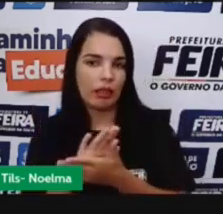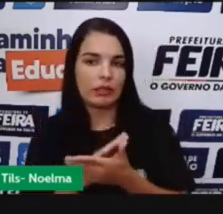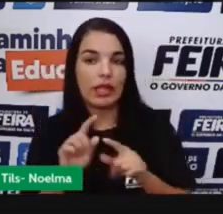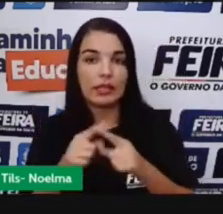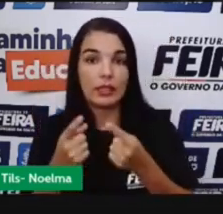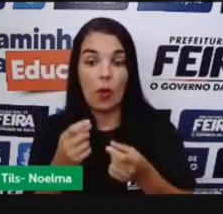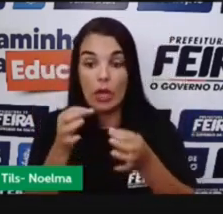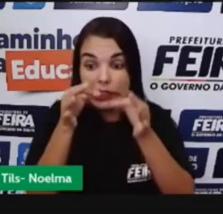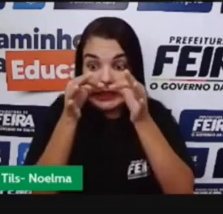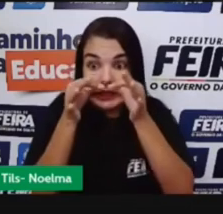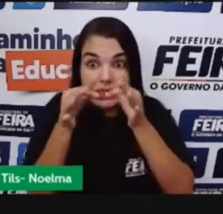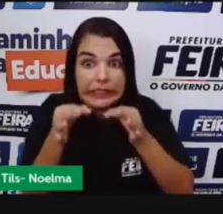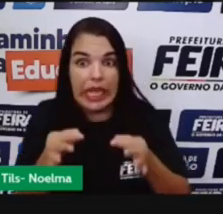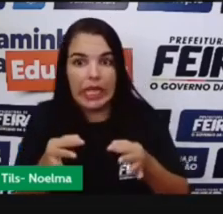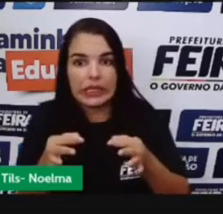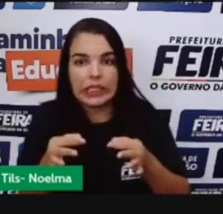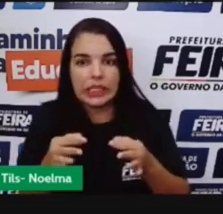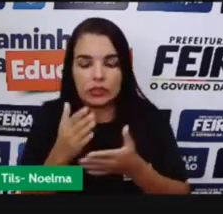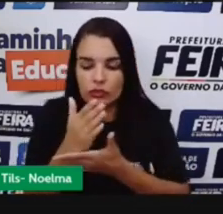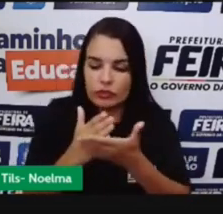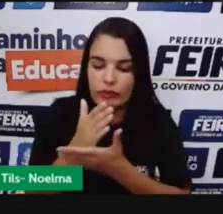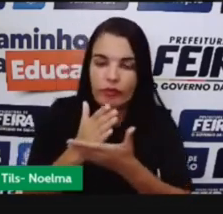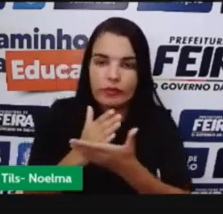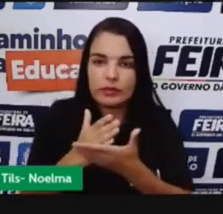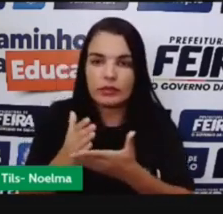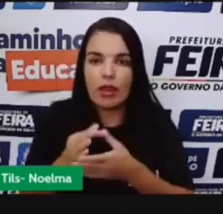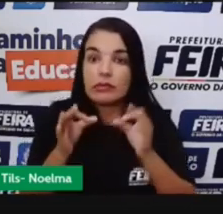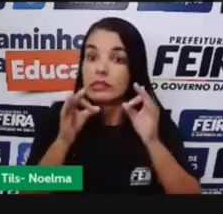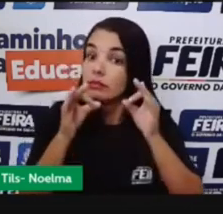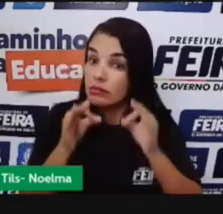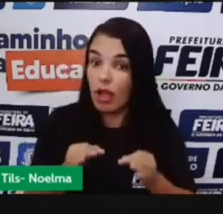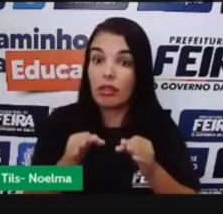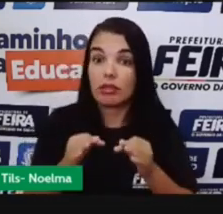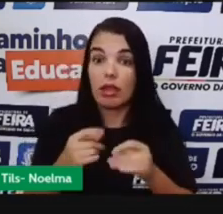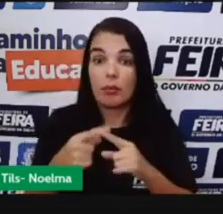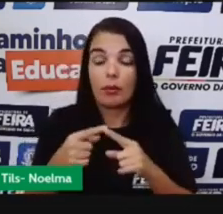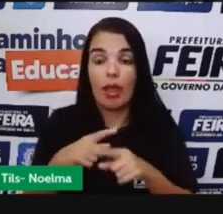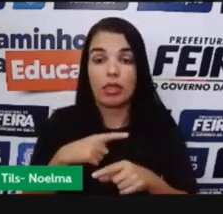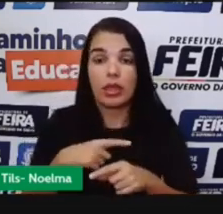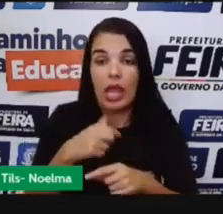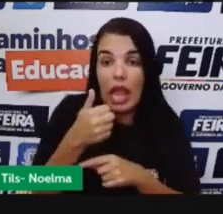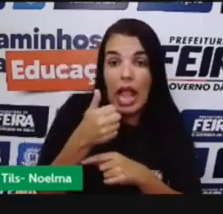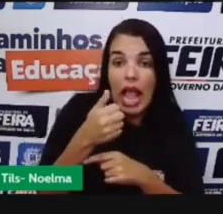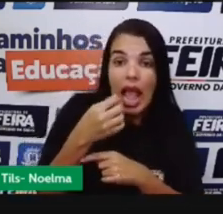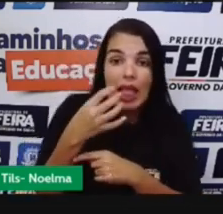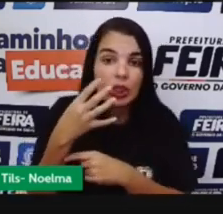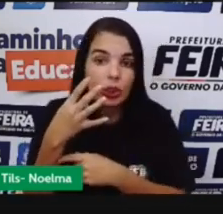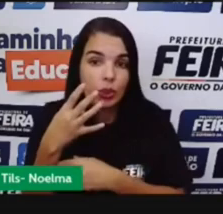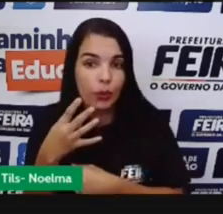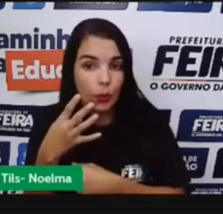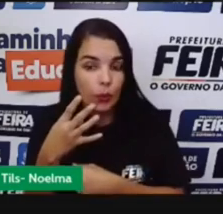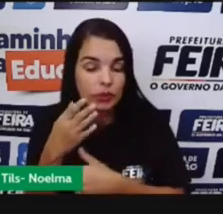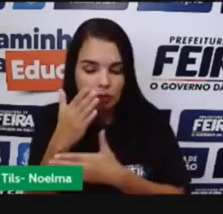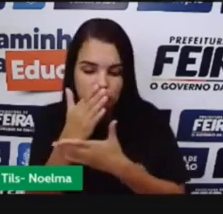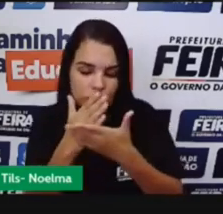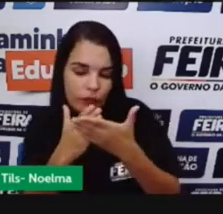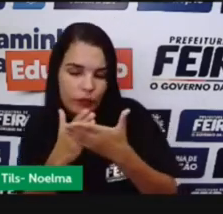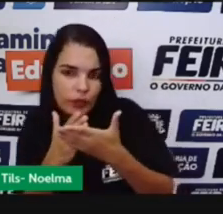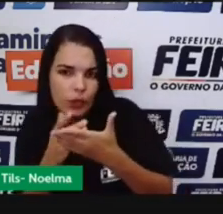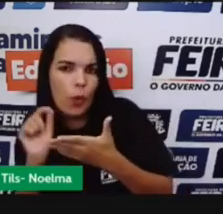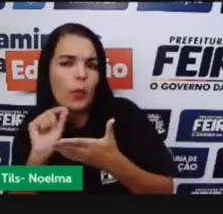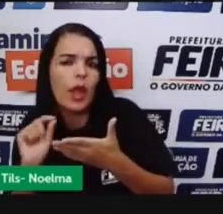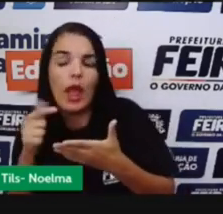se trata de uma divisão exata, onde nós temos 14 como divisor, dividendo, aliás, 2